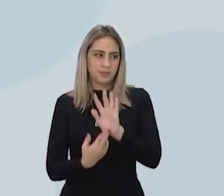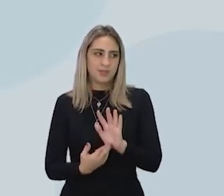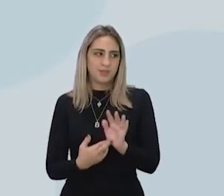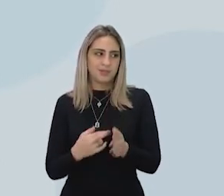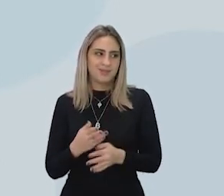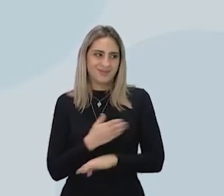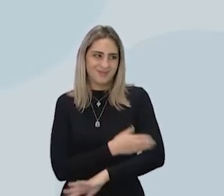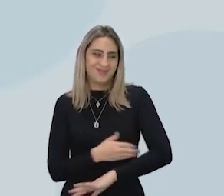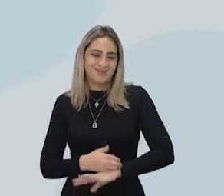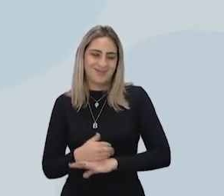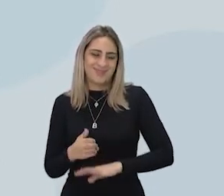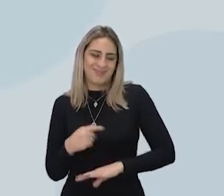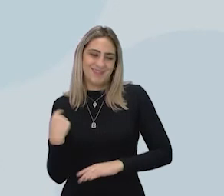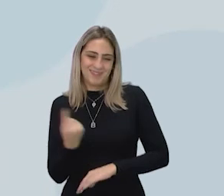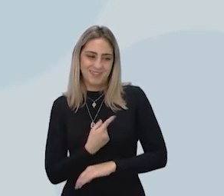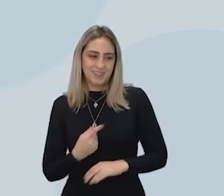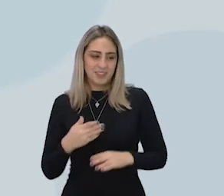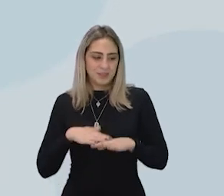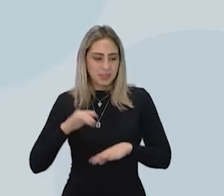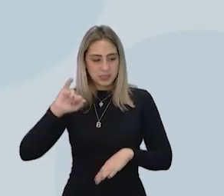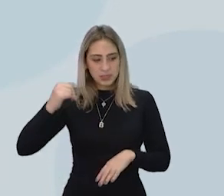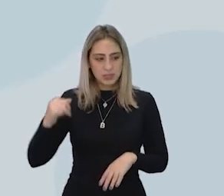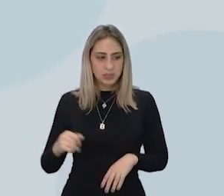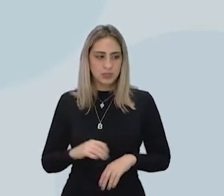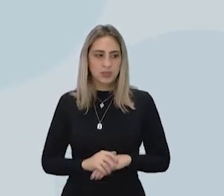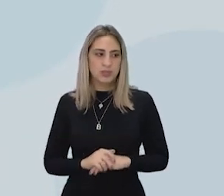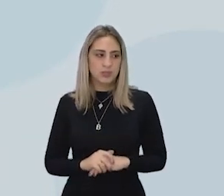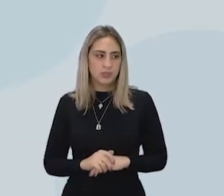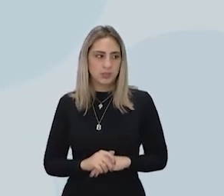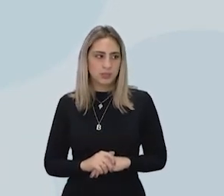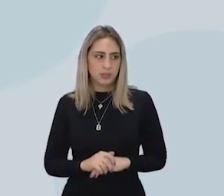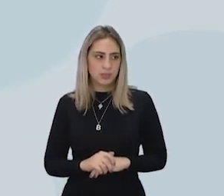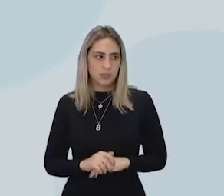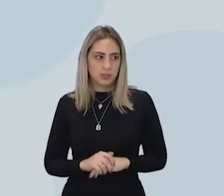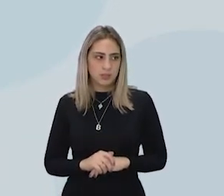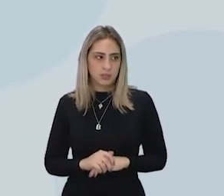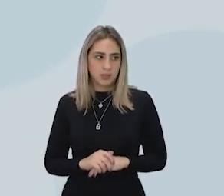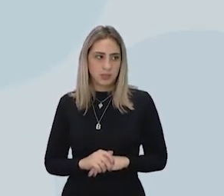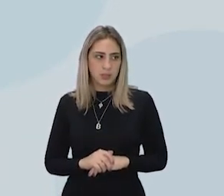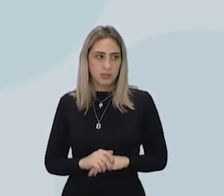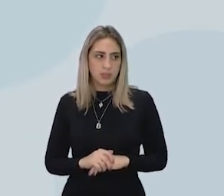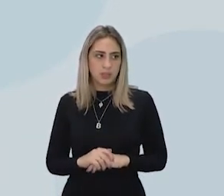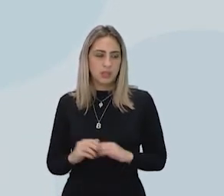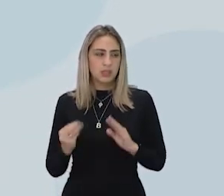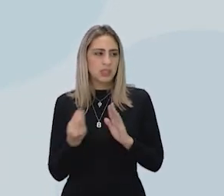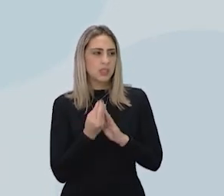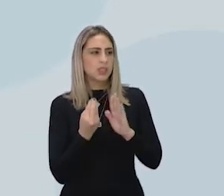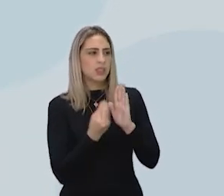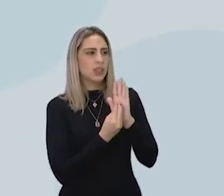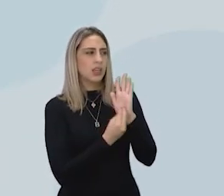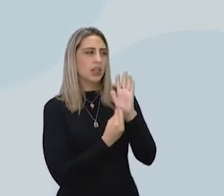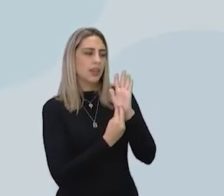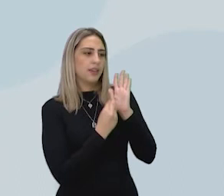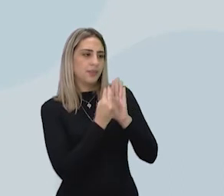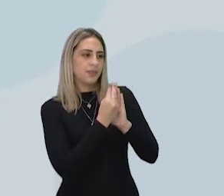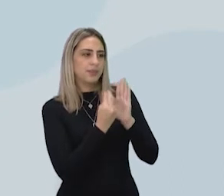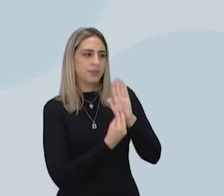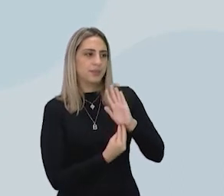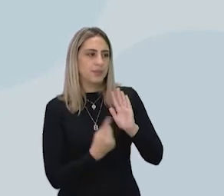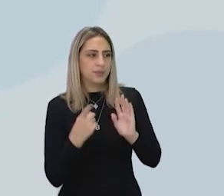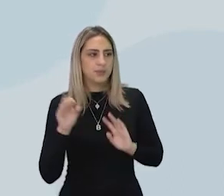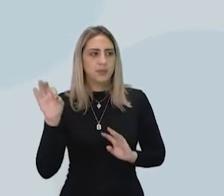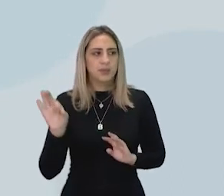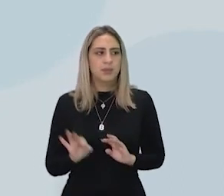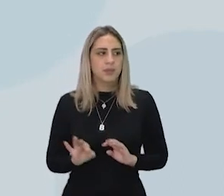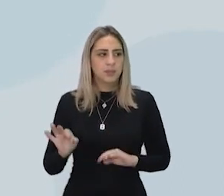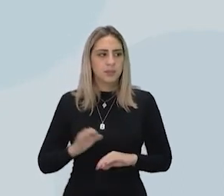é o capital inicial aí, mais os juros, que é o acréscimo aí. Esses juros é sempre uma